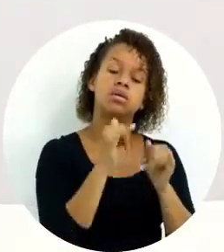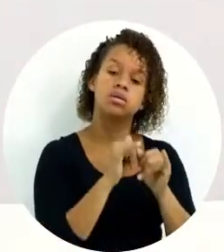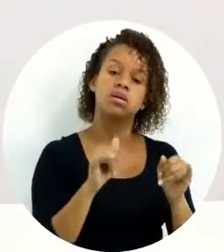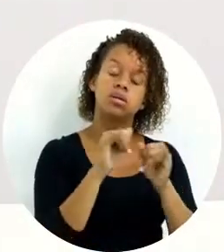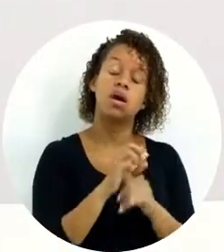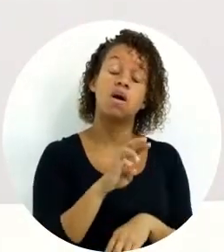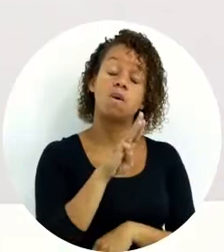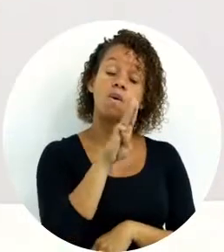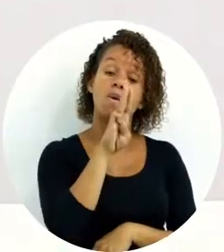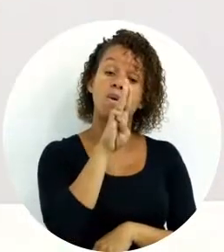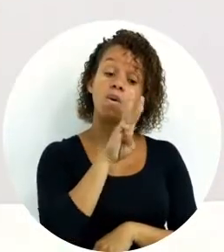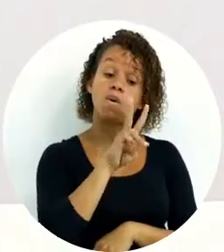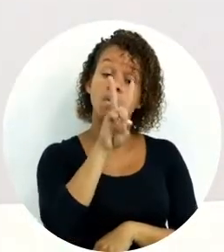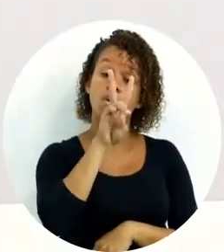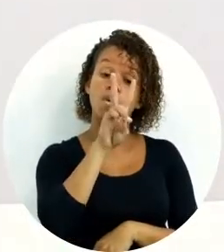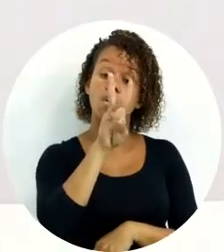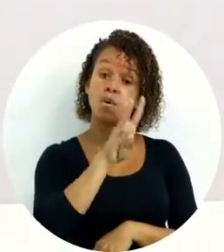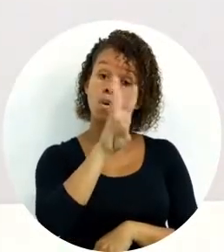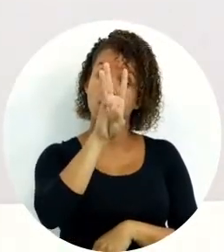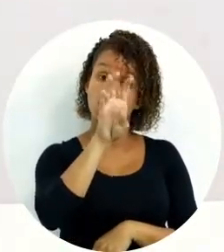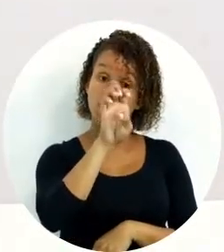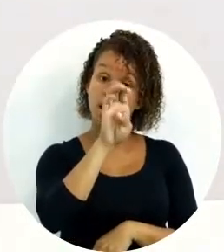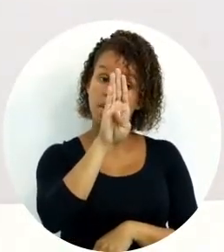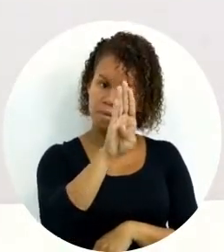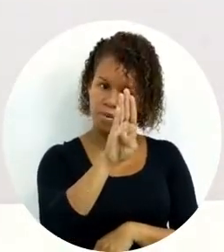Web. Destaco aqui que